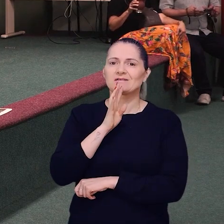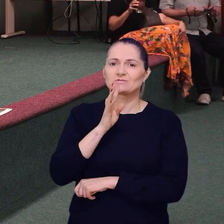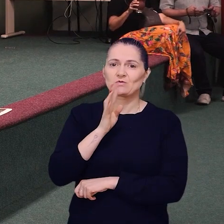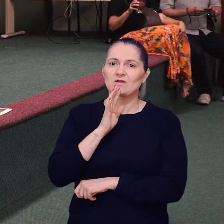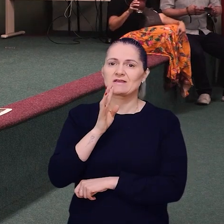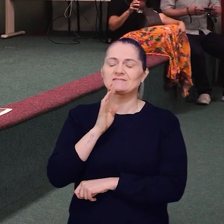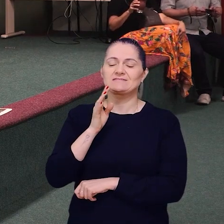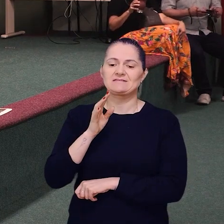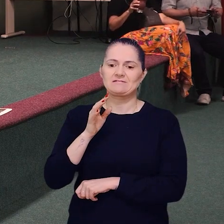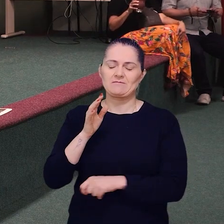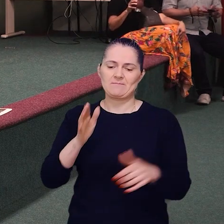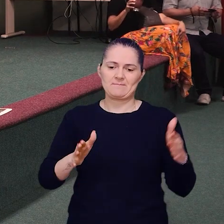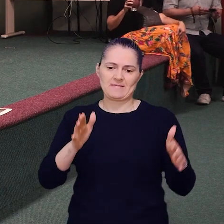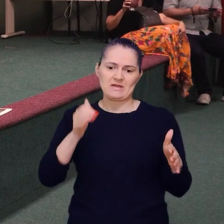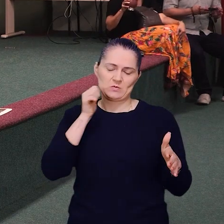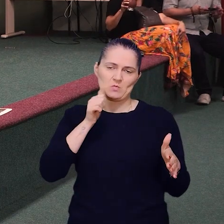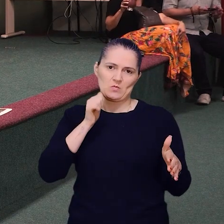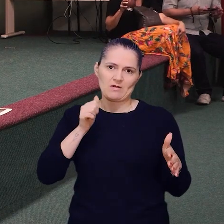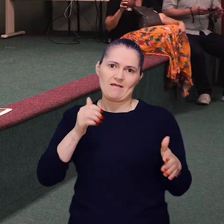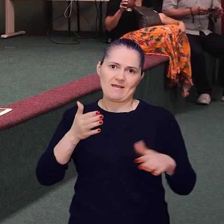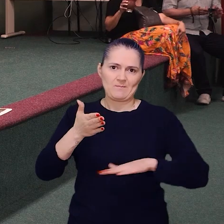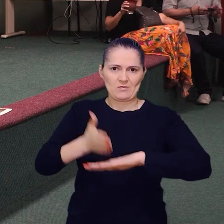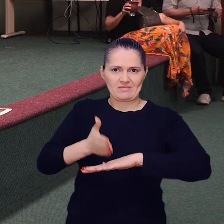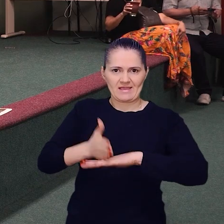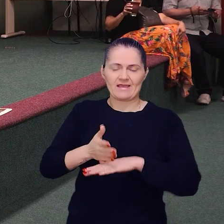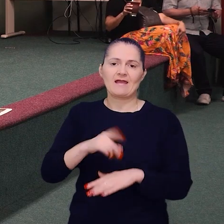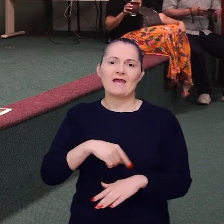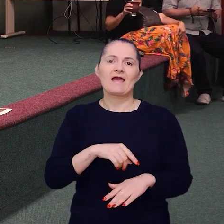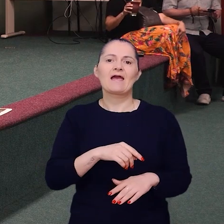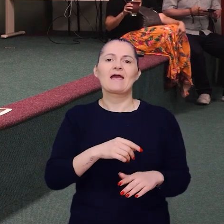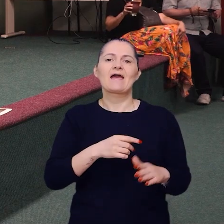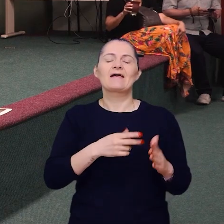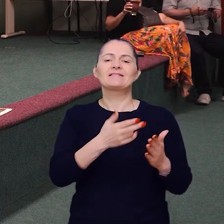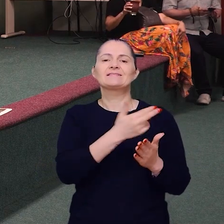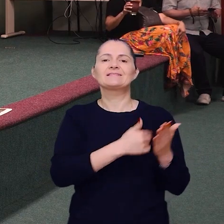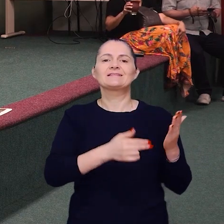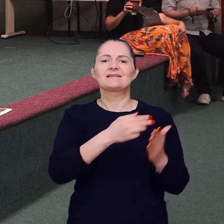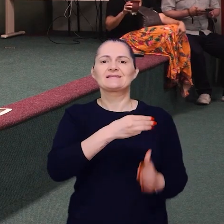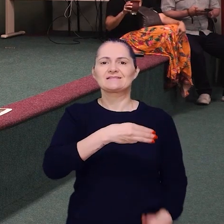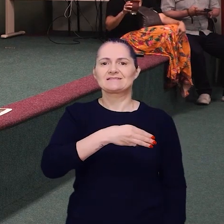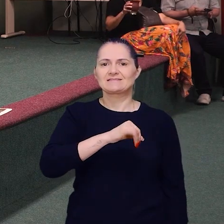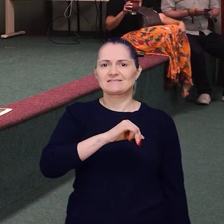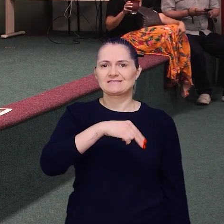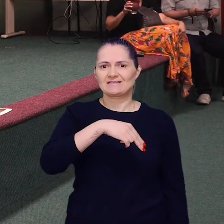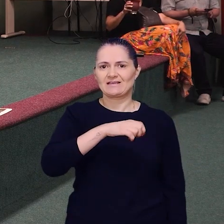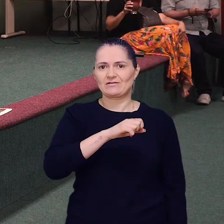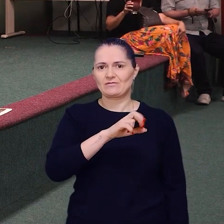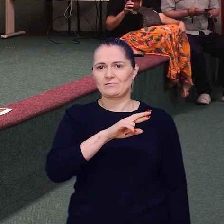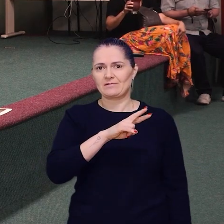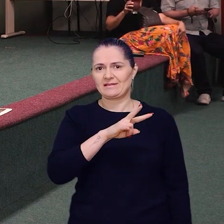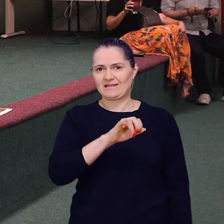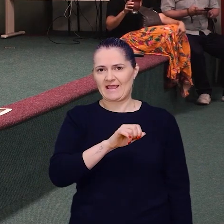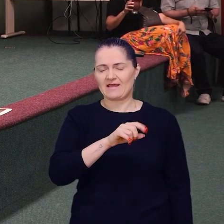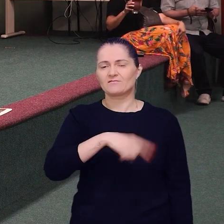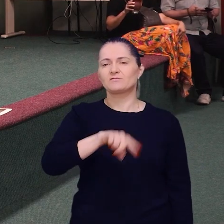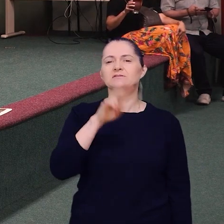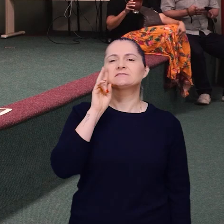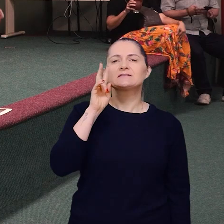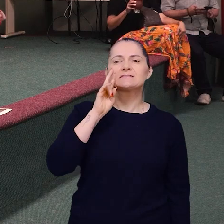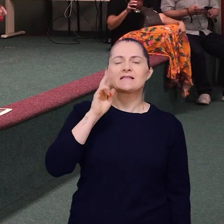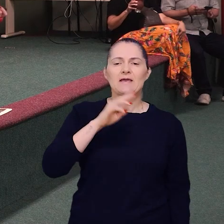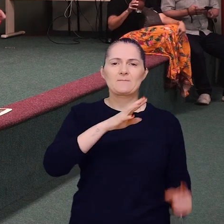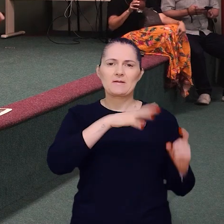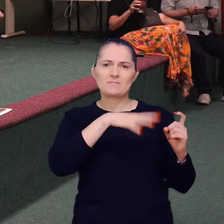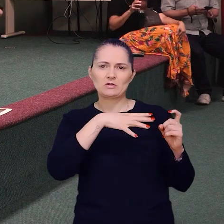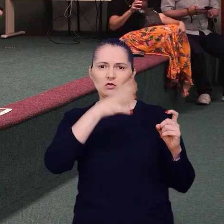artistas desse período moderno. É uma Minerva. Alguém lembra da mitologia grega,